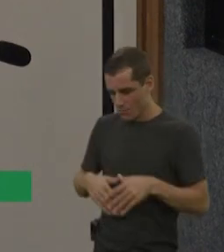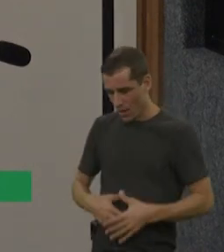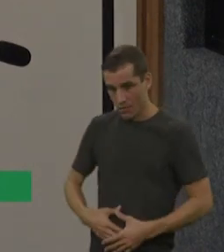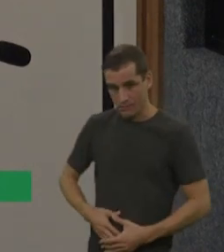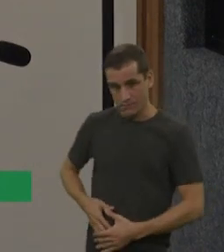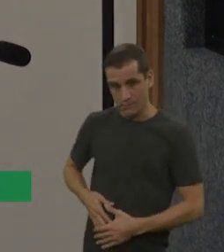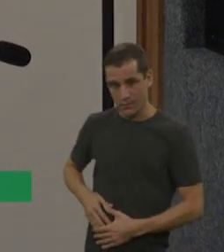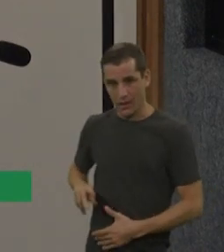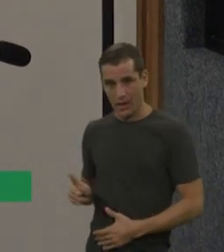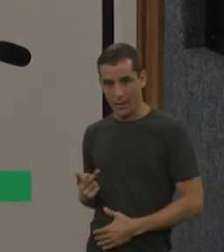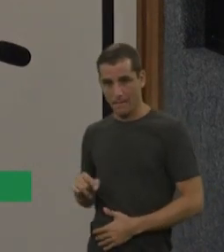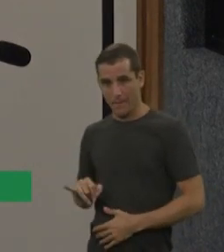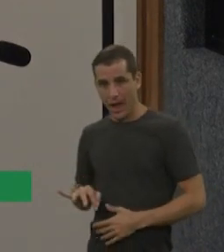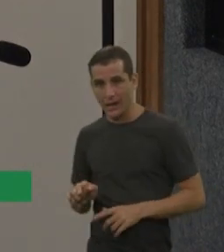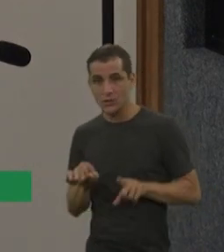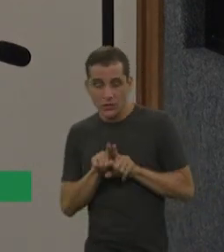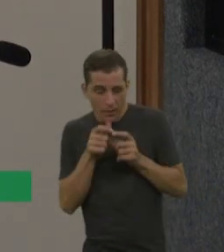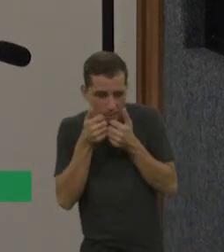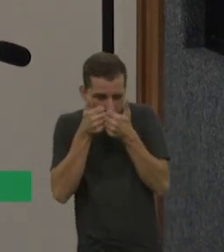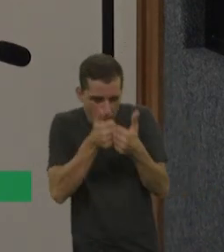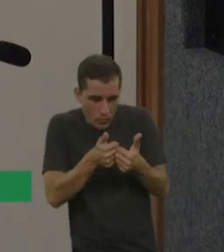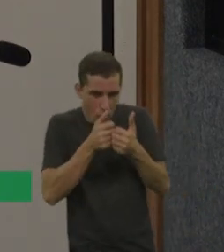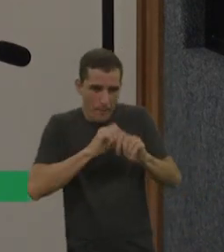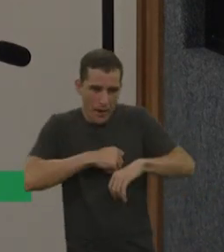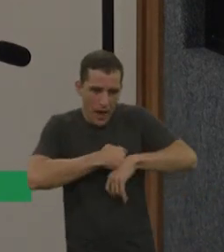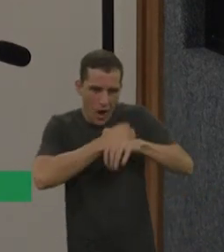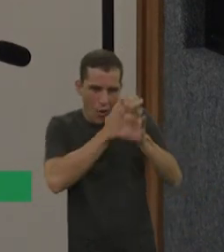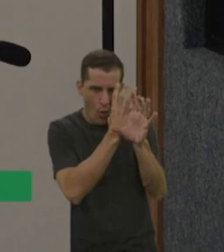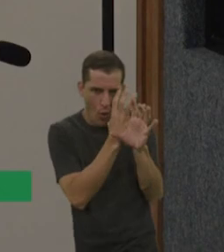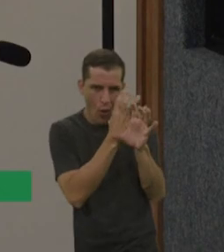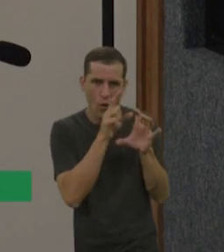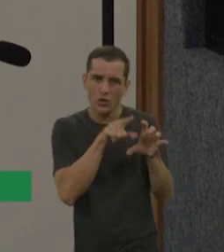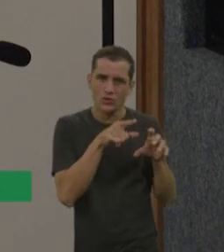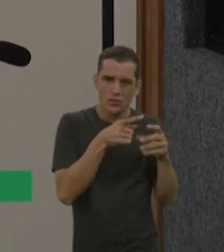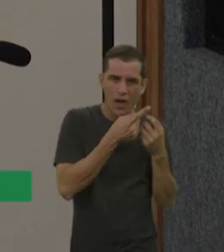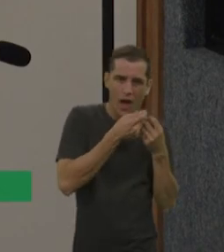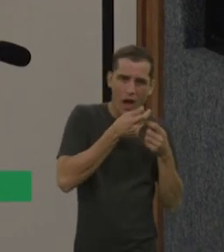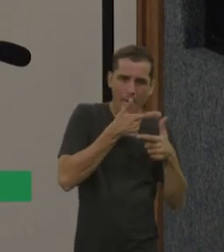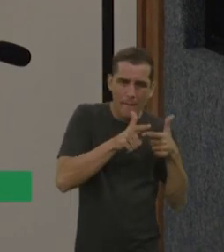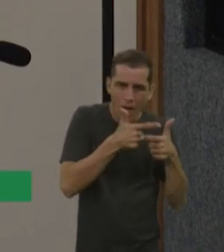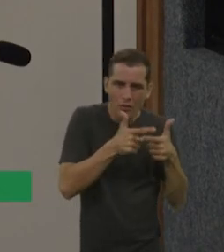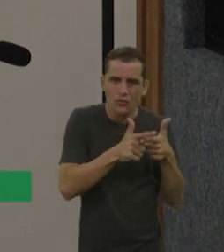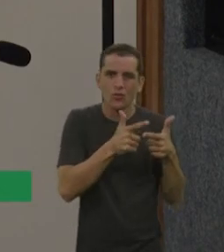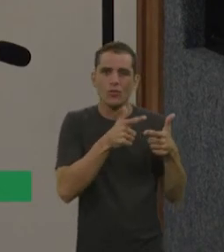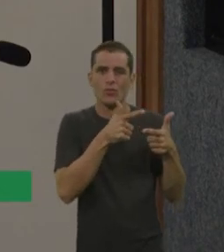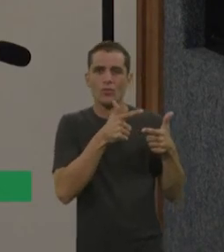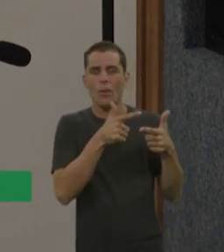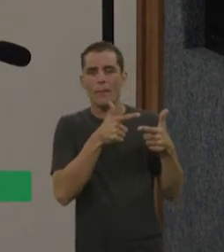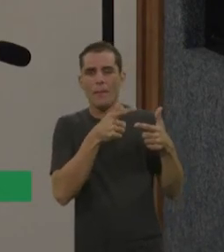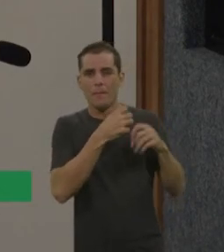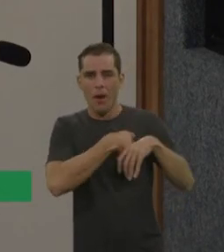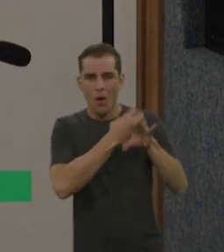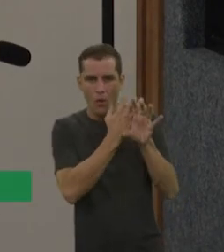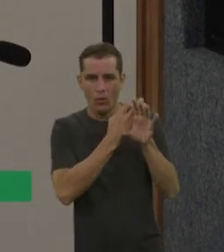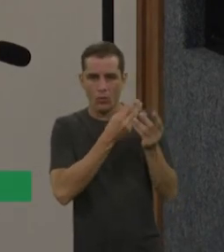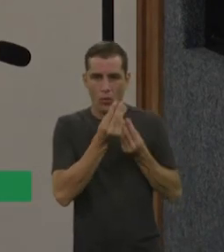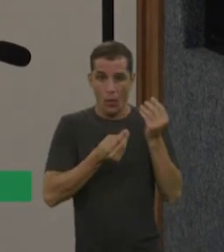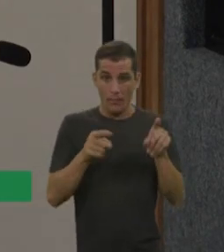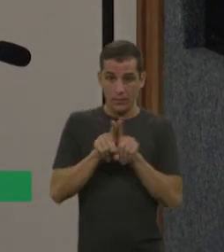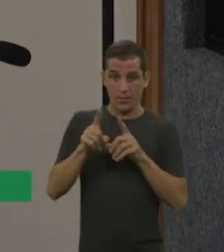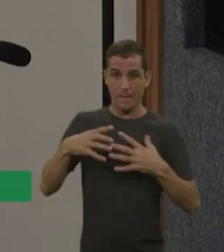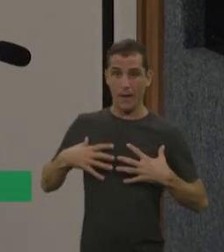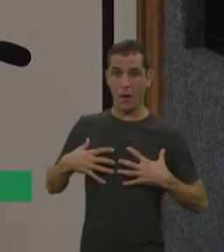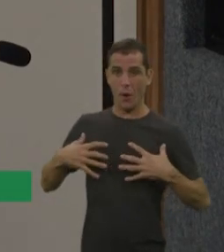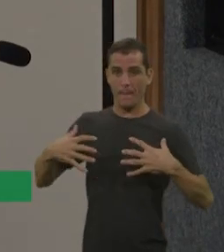dos ossos, né, para a gente ver o grau de lesão óssea, o acompanhamento pulmonar com espirometria, para ver se o grau de